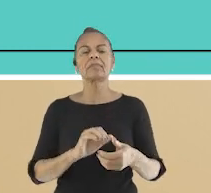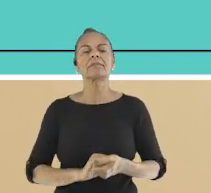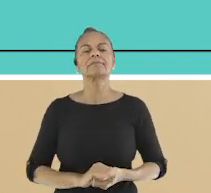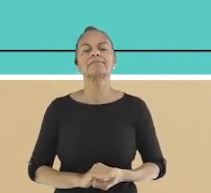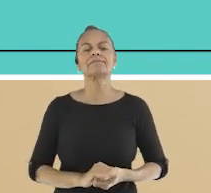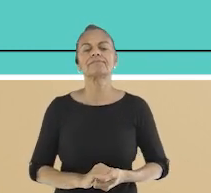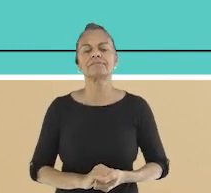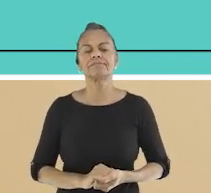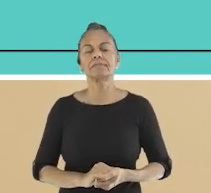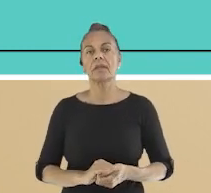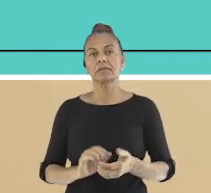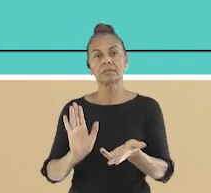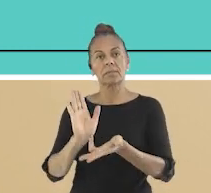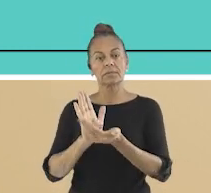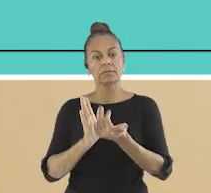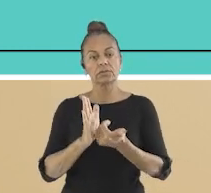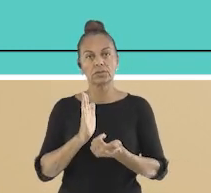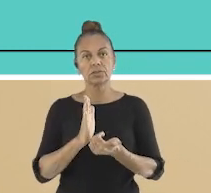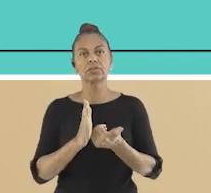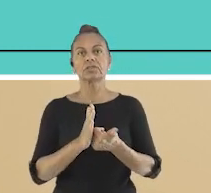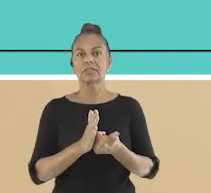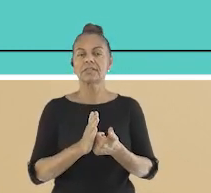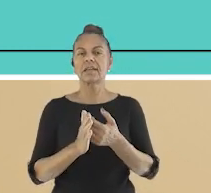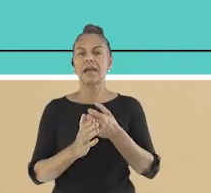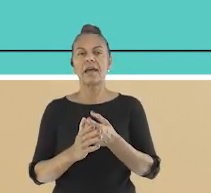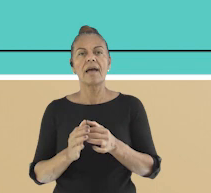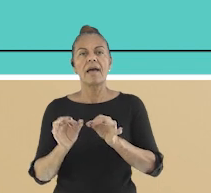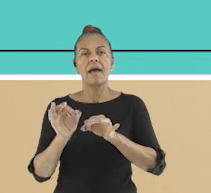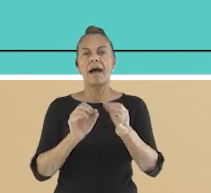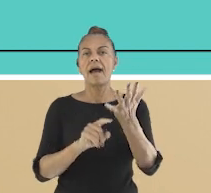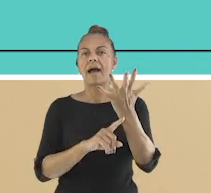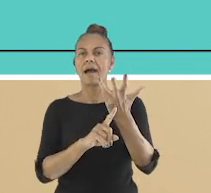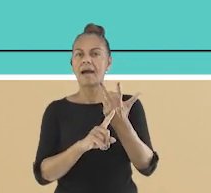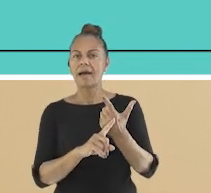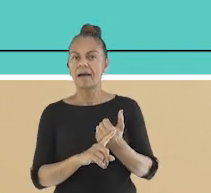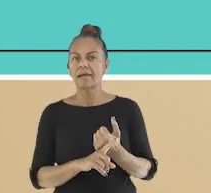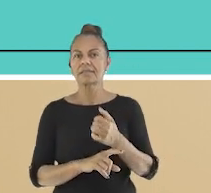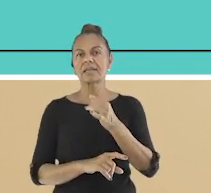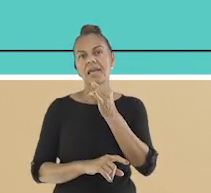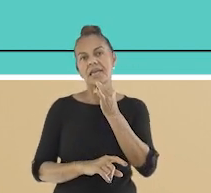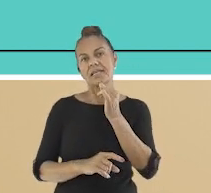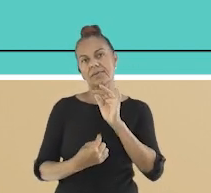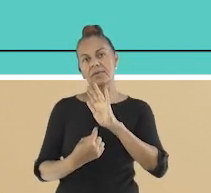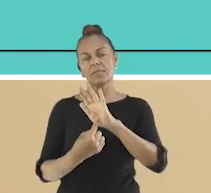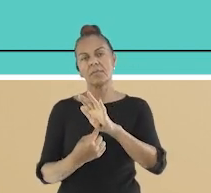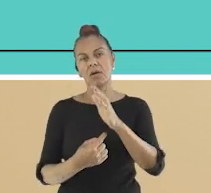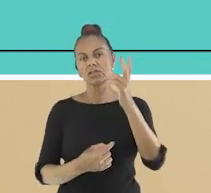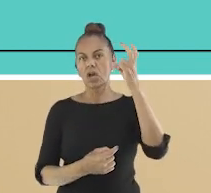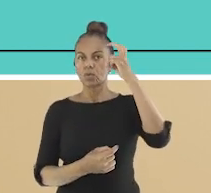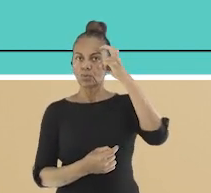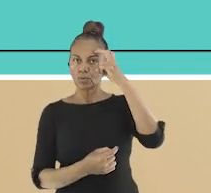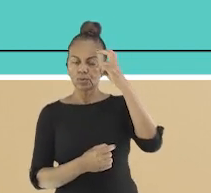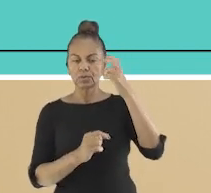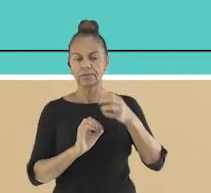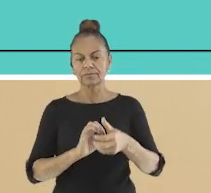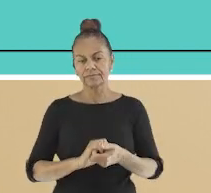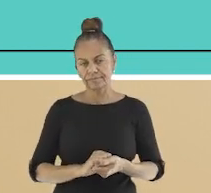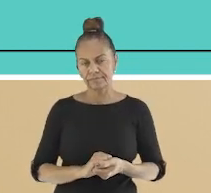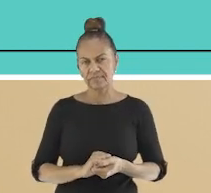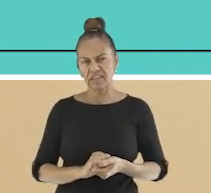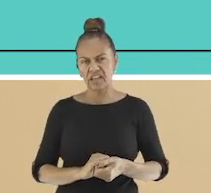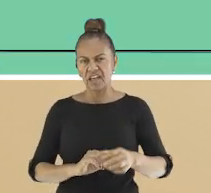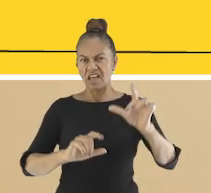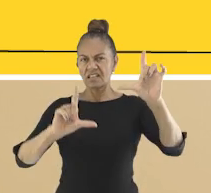de determinado grupo social. Danças típicas, artesanatos e modos de falar são exemplos de cultura,